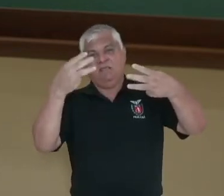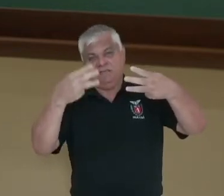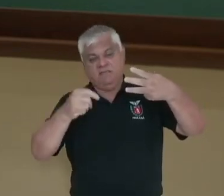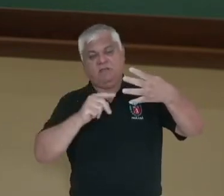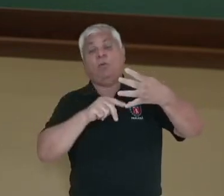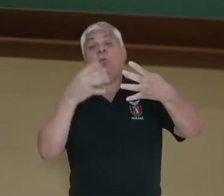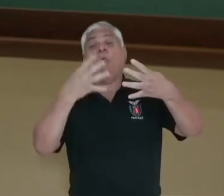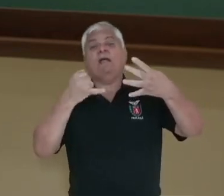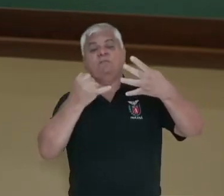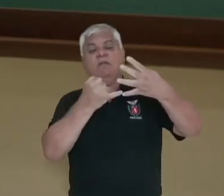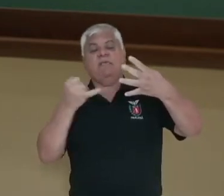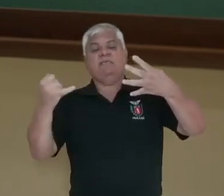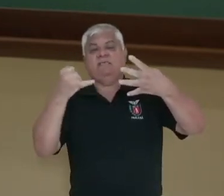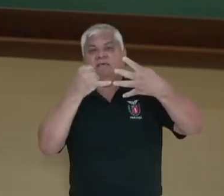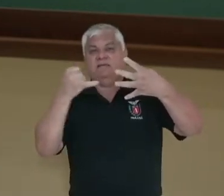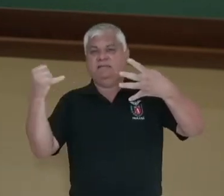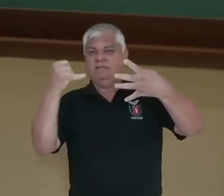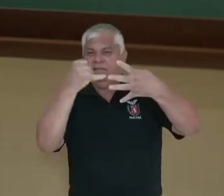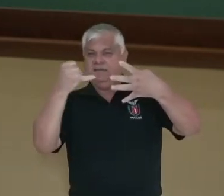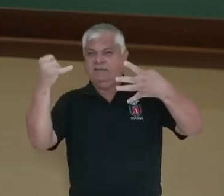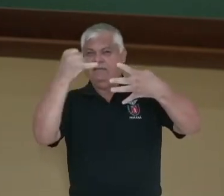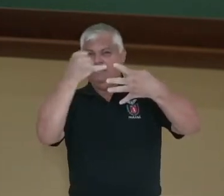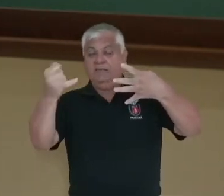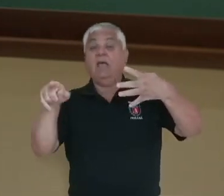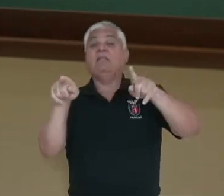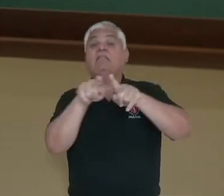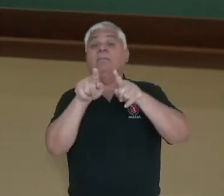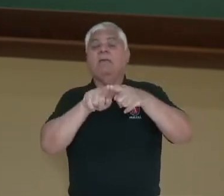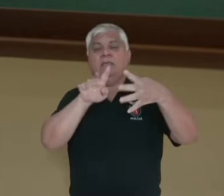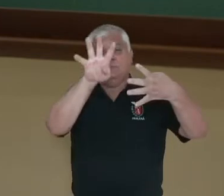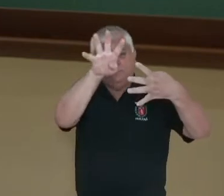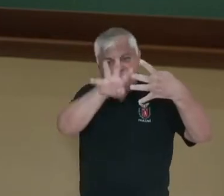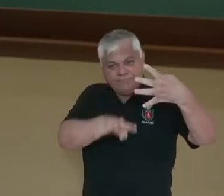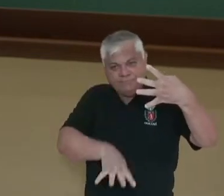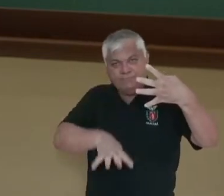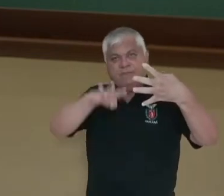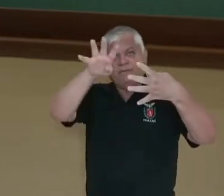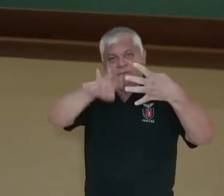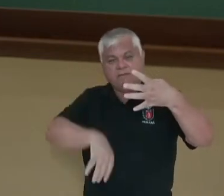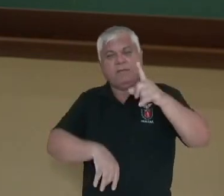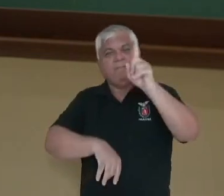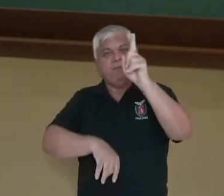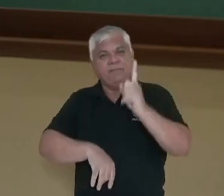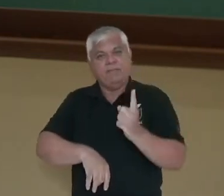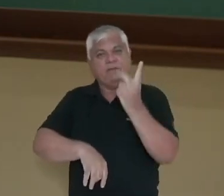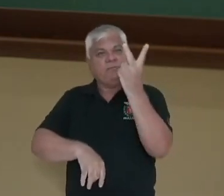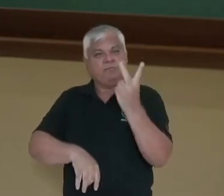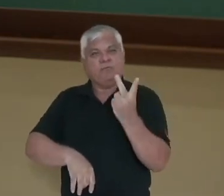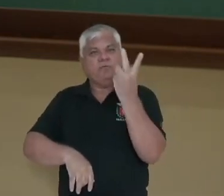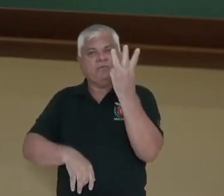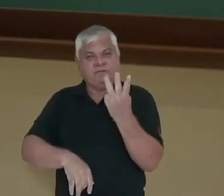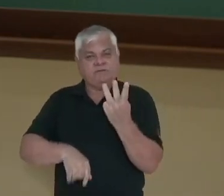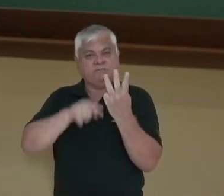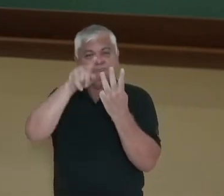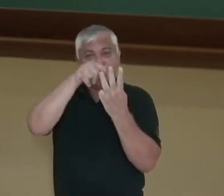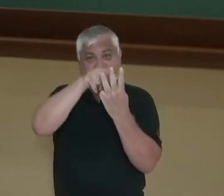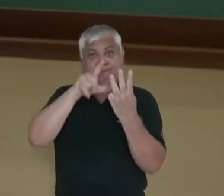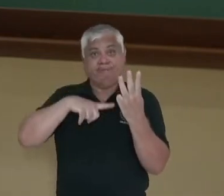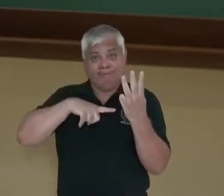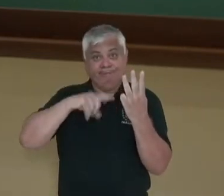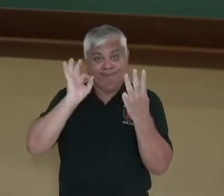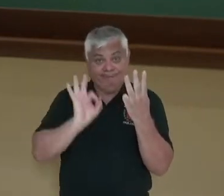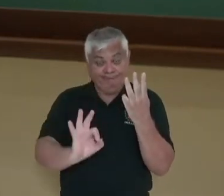ela é composta de linhas e também de colunas. Primeira coluna, segunda, terceira coluna.